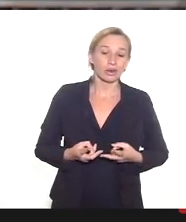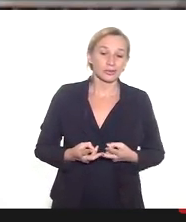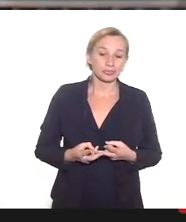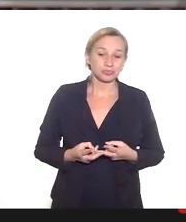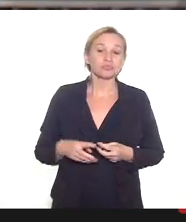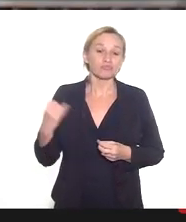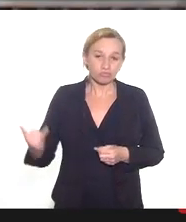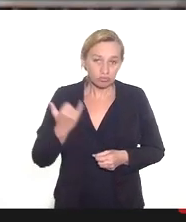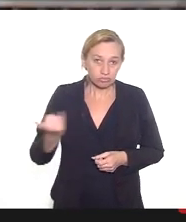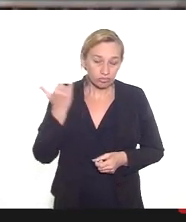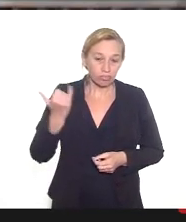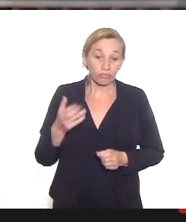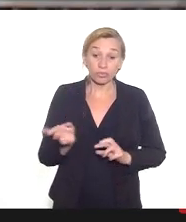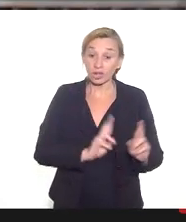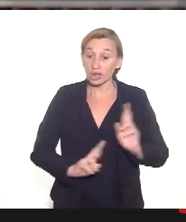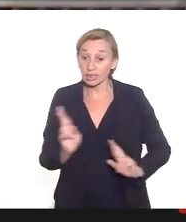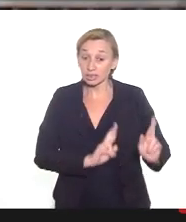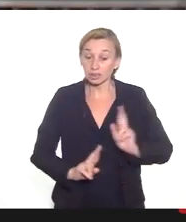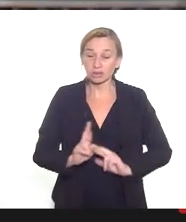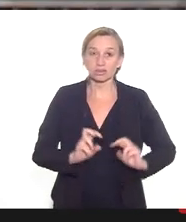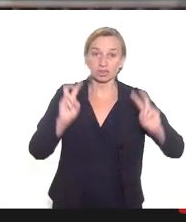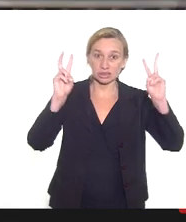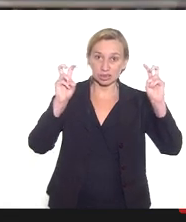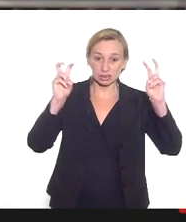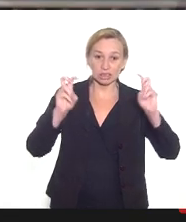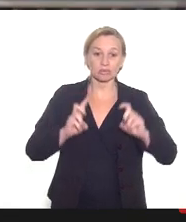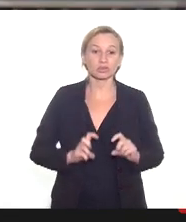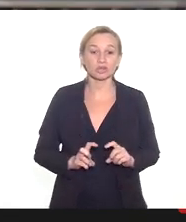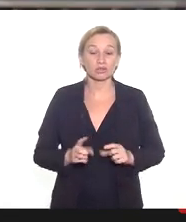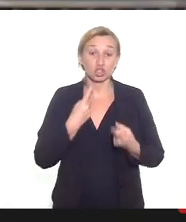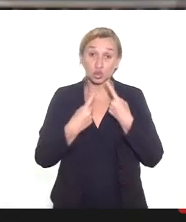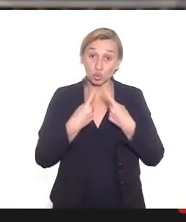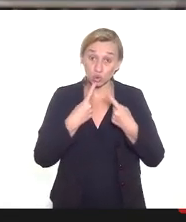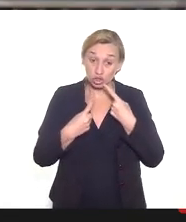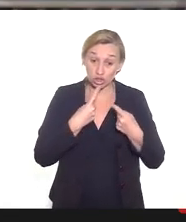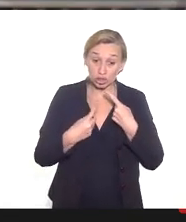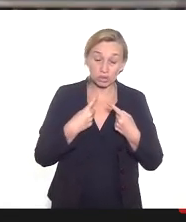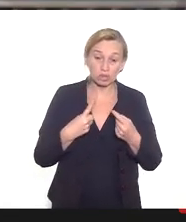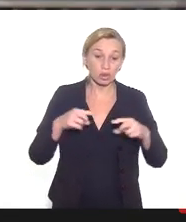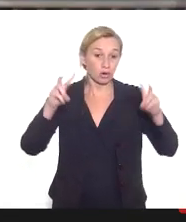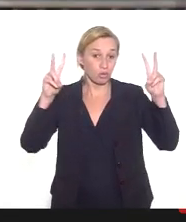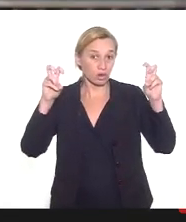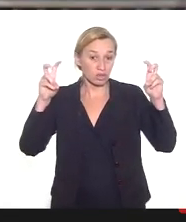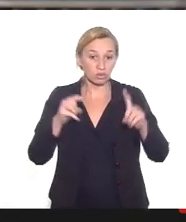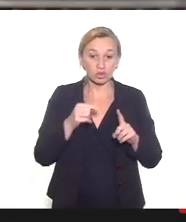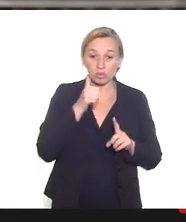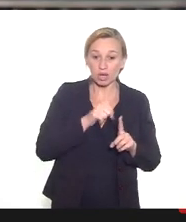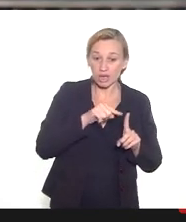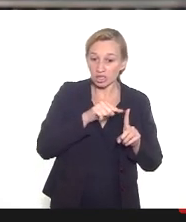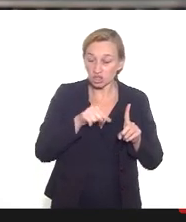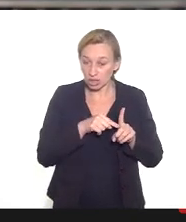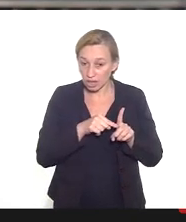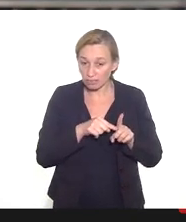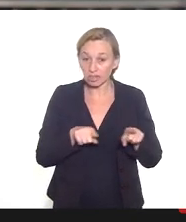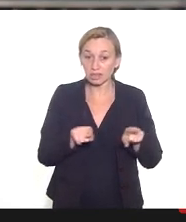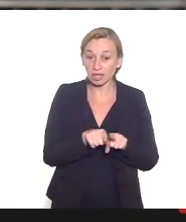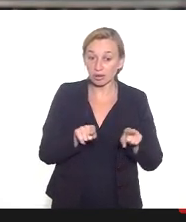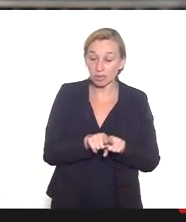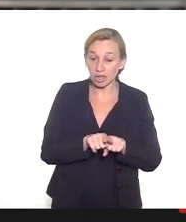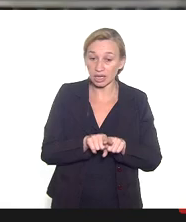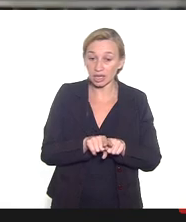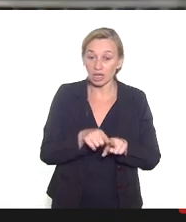importantes relacionadas a esse tema a gente vem discutindo a situação das Gestantes e puérperas na